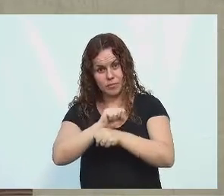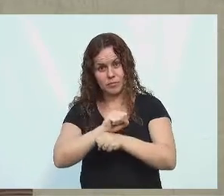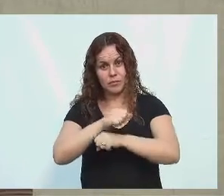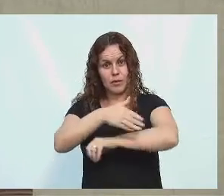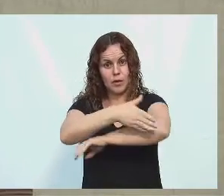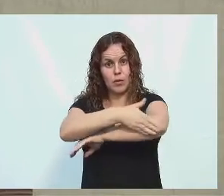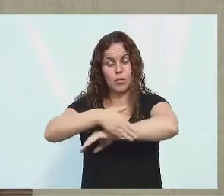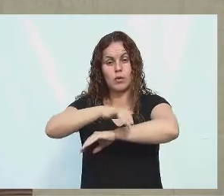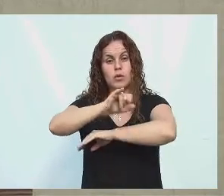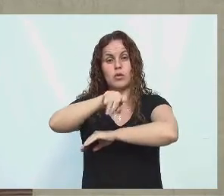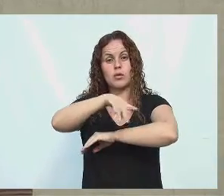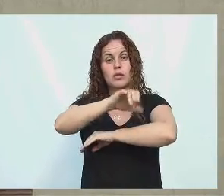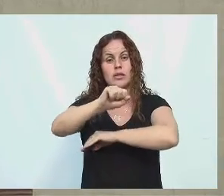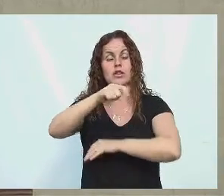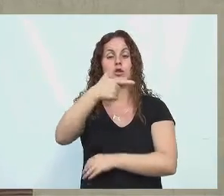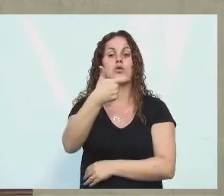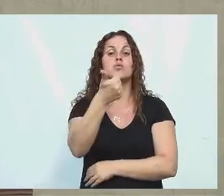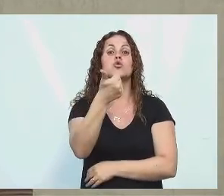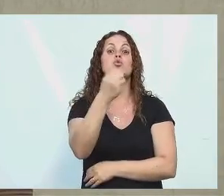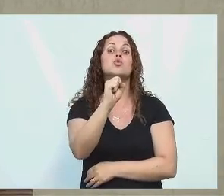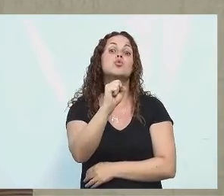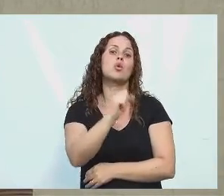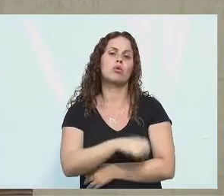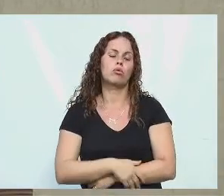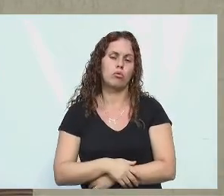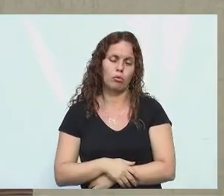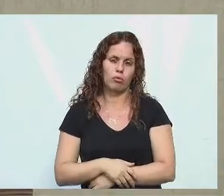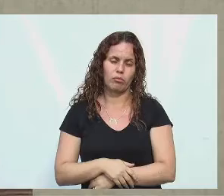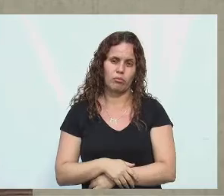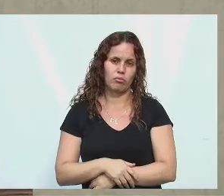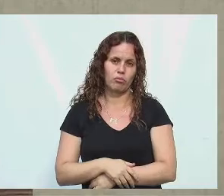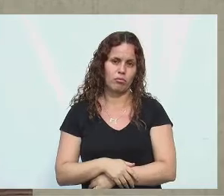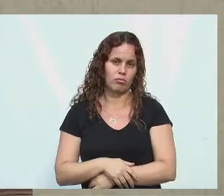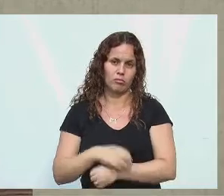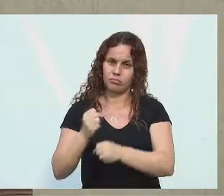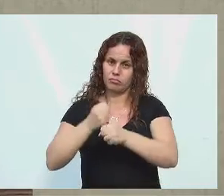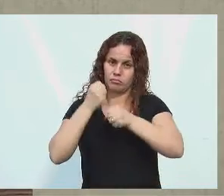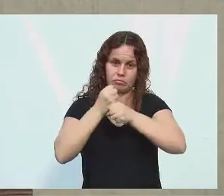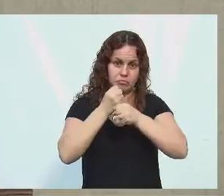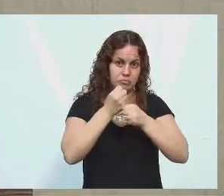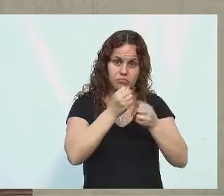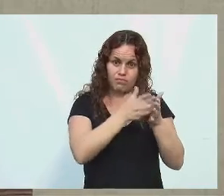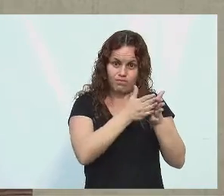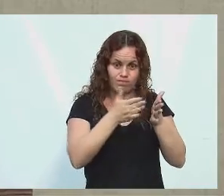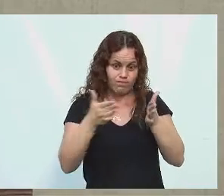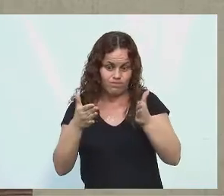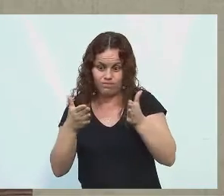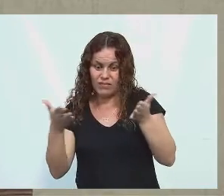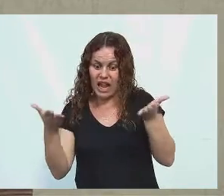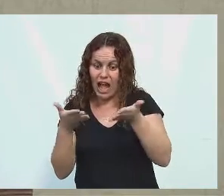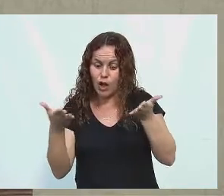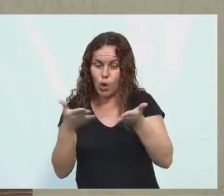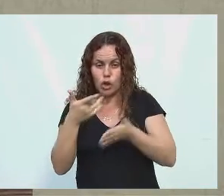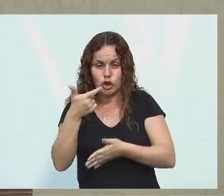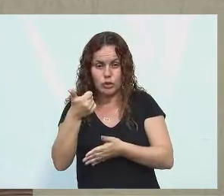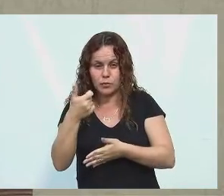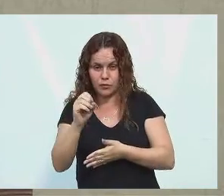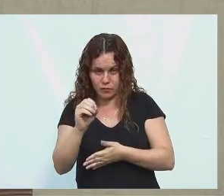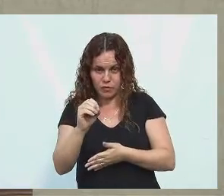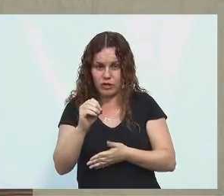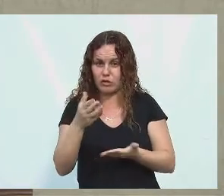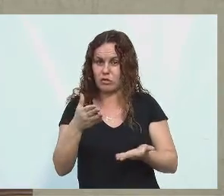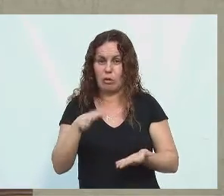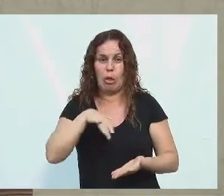que ele era para acontecer em 2018, foram fazer a porcaria da obra agora, e mesmo assim um